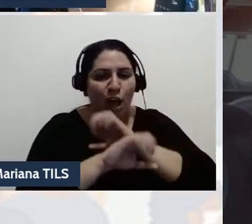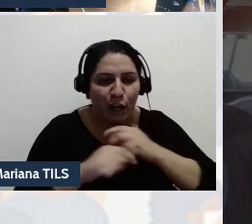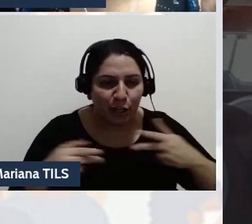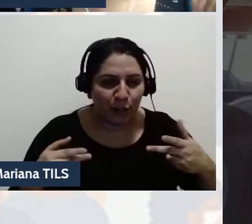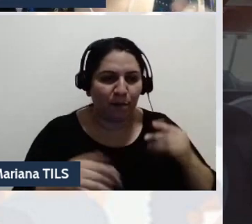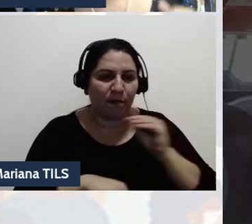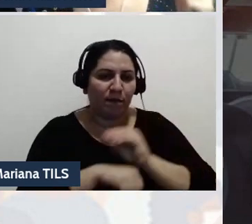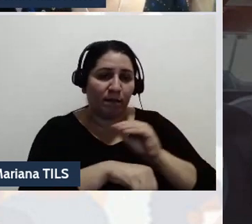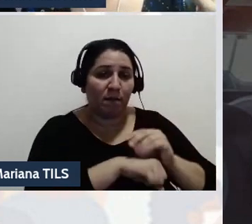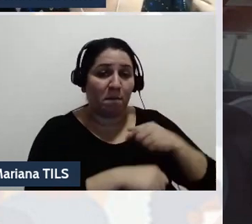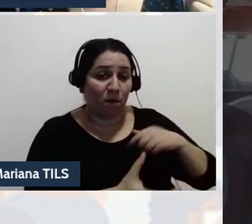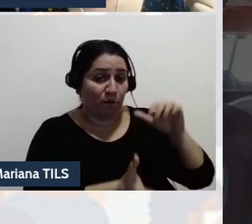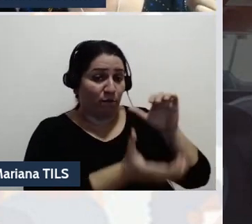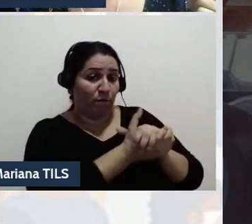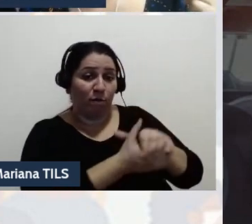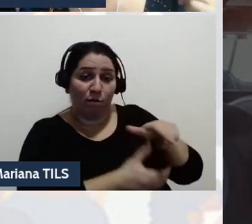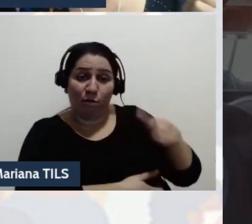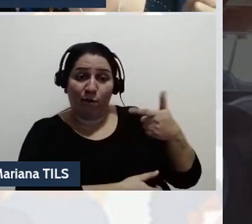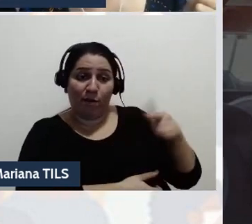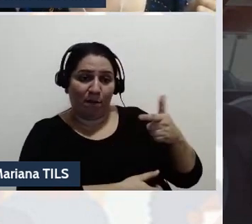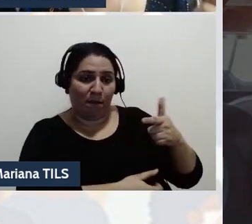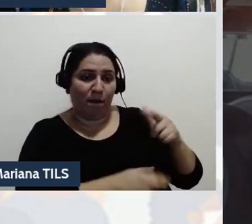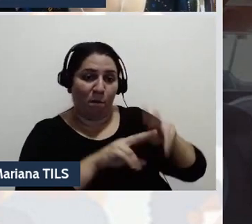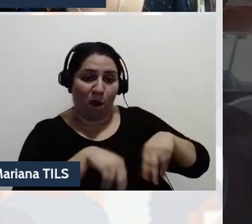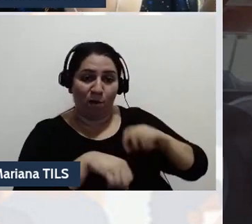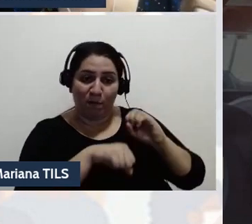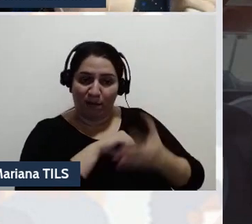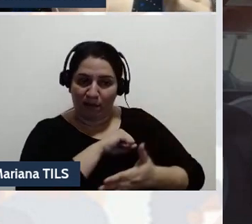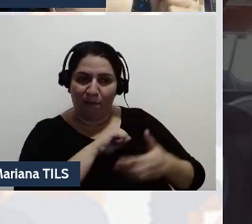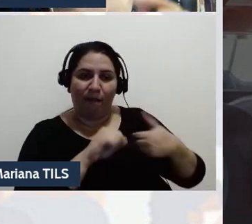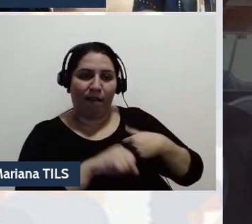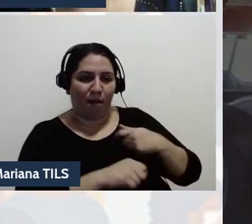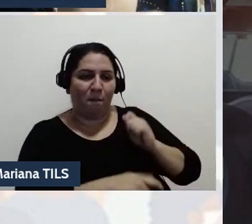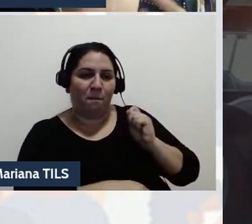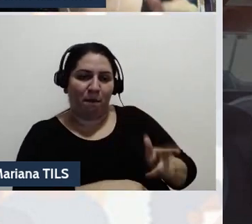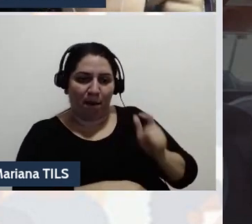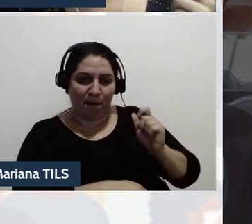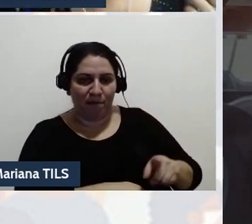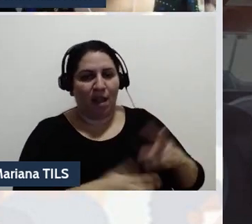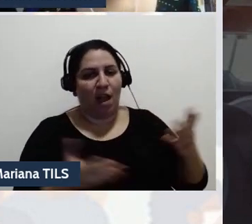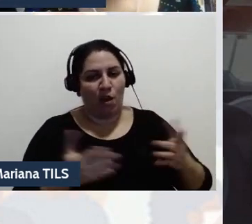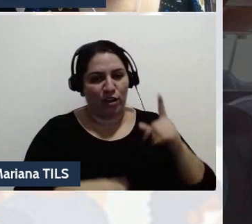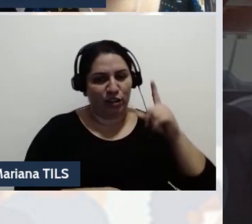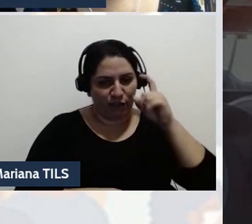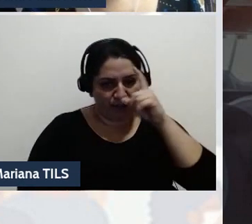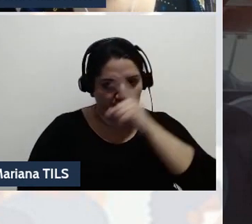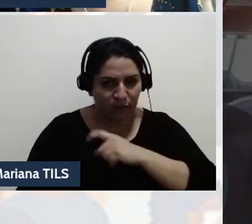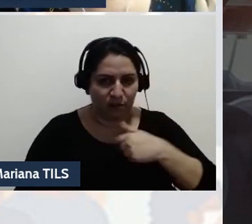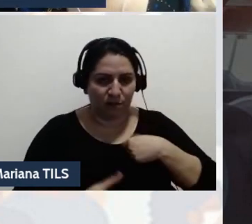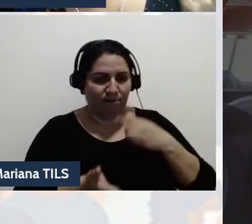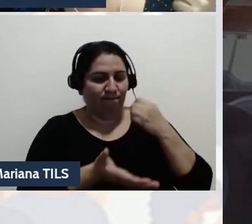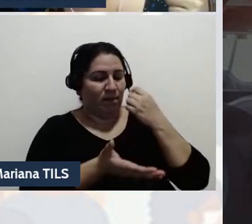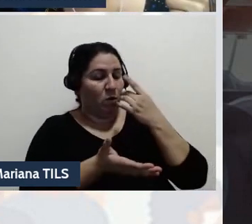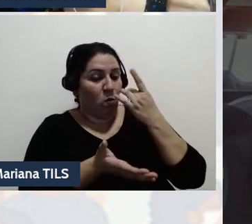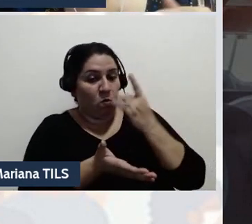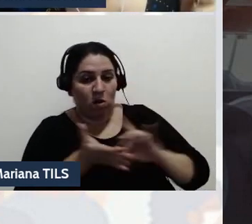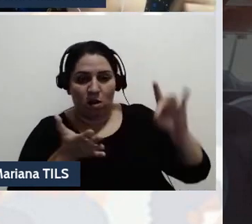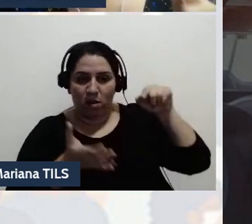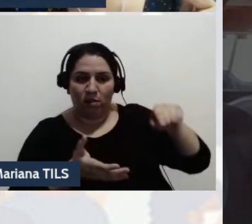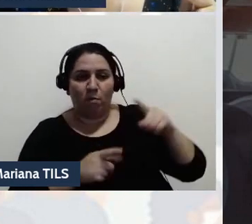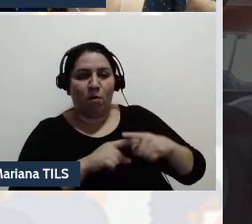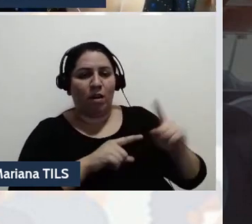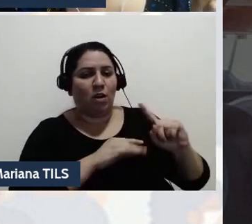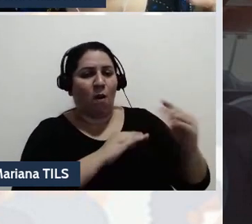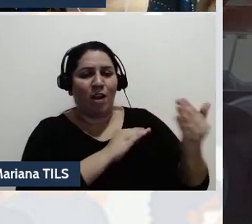meu companheiro, que não trabalha devido à pandemia. Está sendo bem difícil, estou com muito ódio dele, porque ele não ajuda em